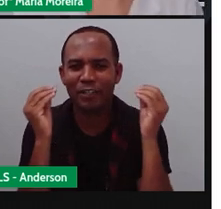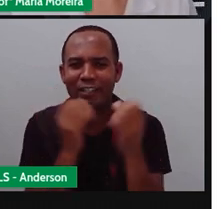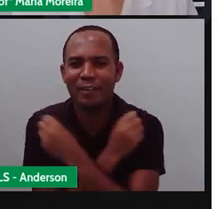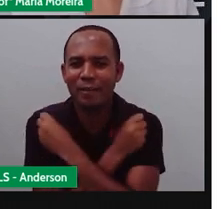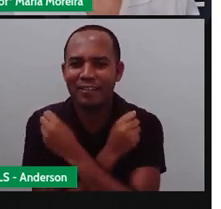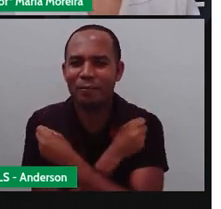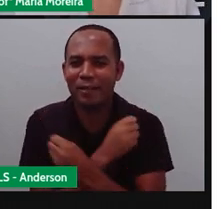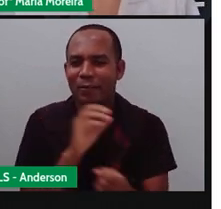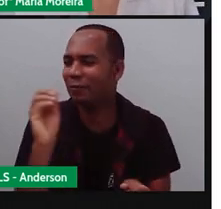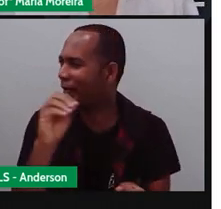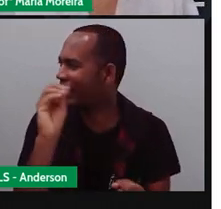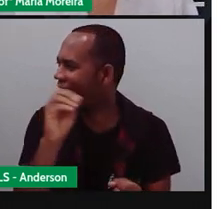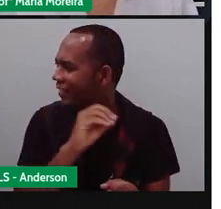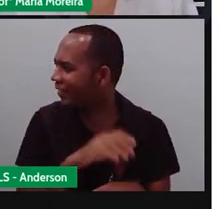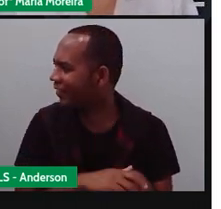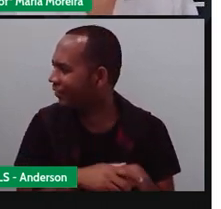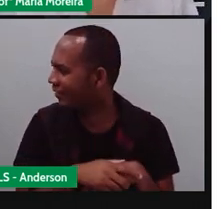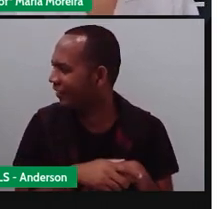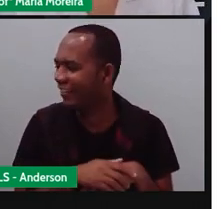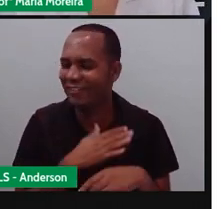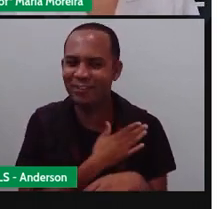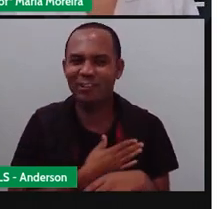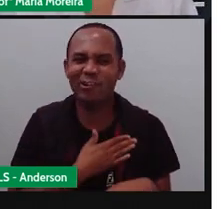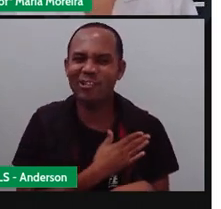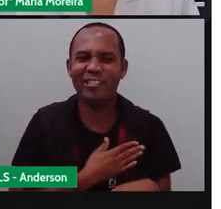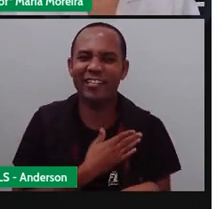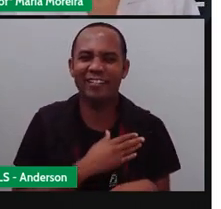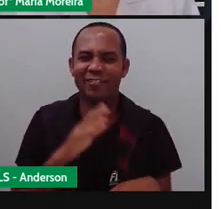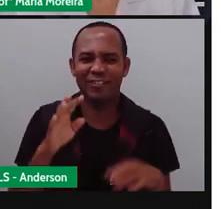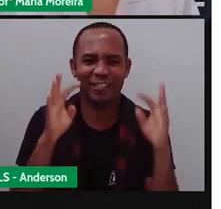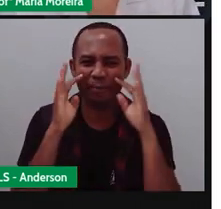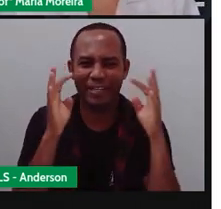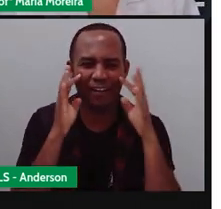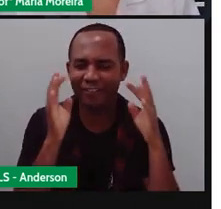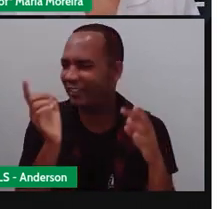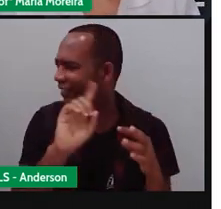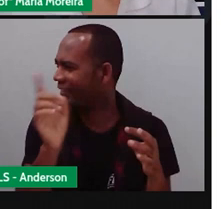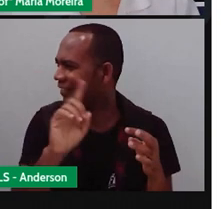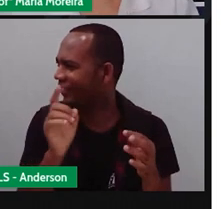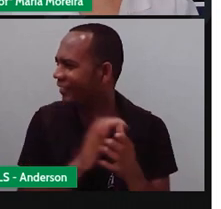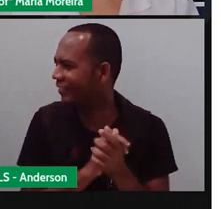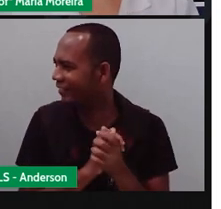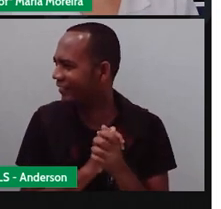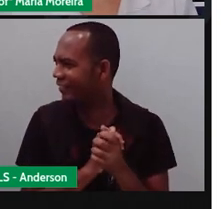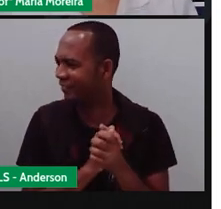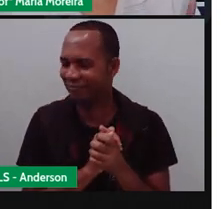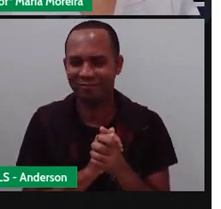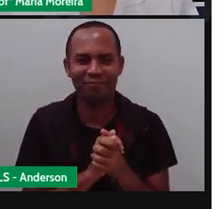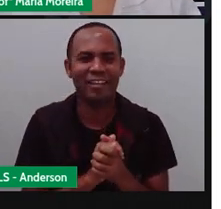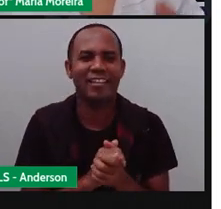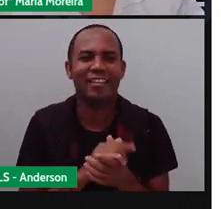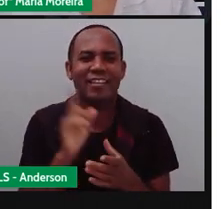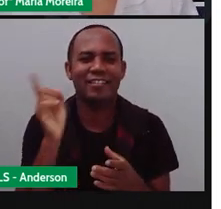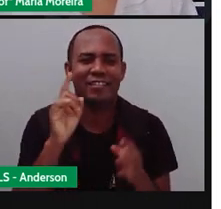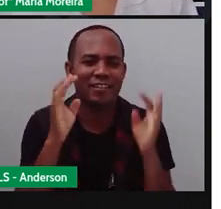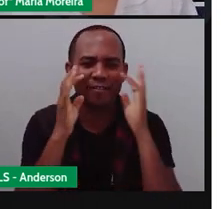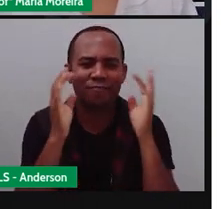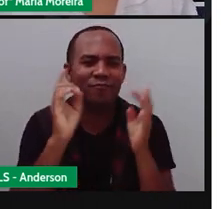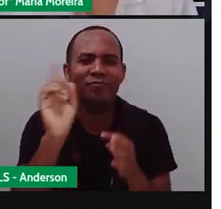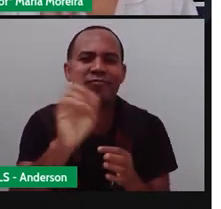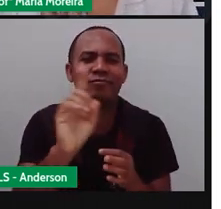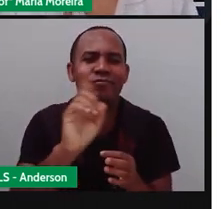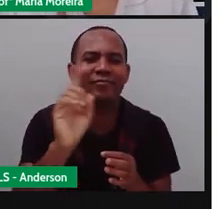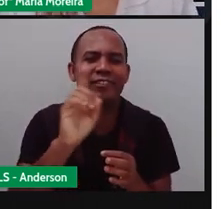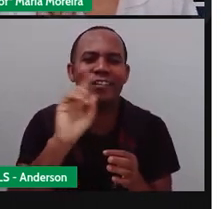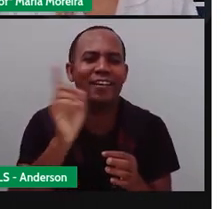eu vou brigar sim tô chamando atenção tô chamando atenção não tô brigando tô chamando